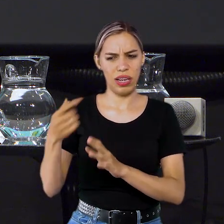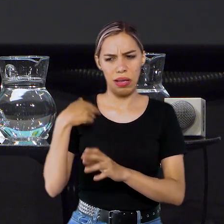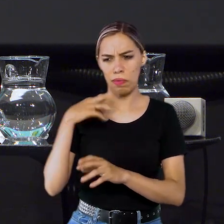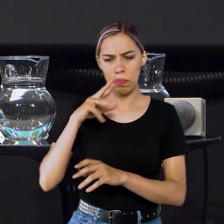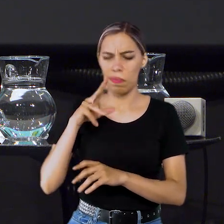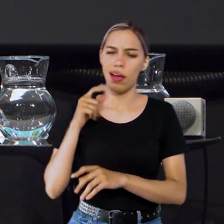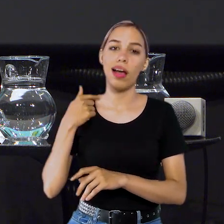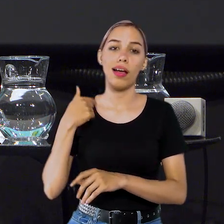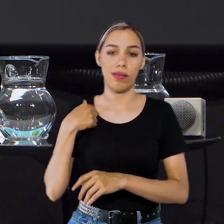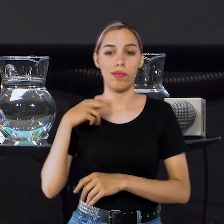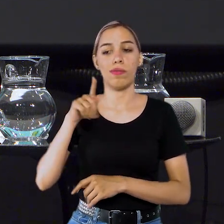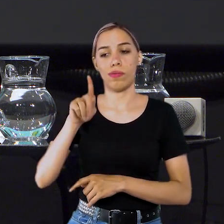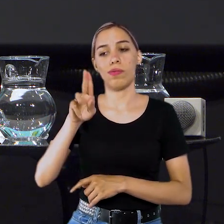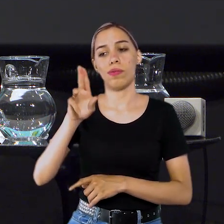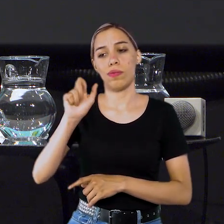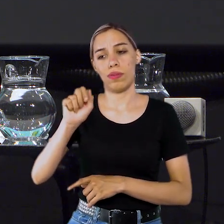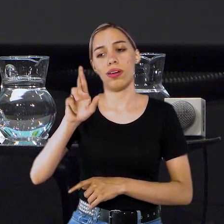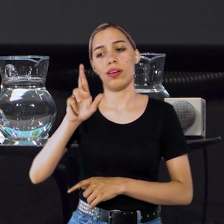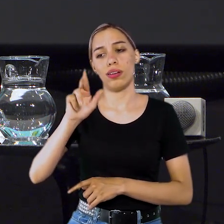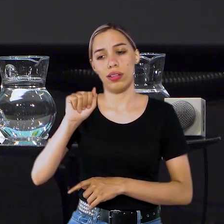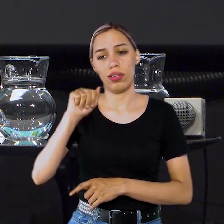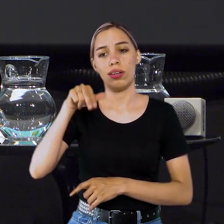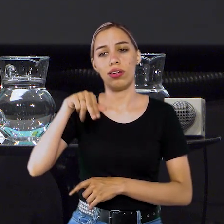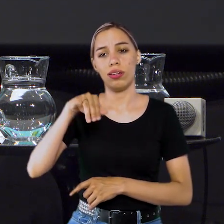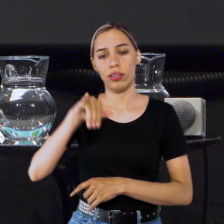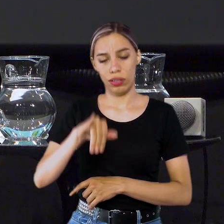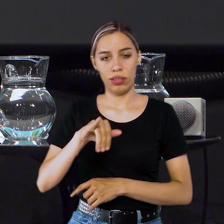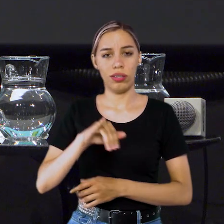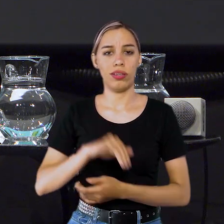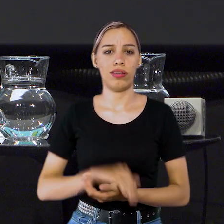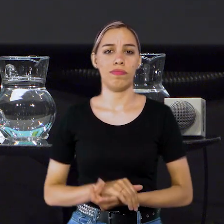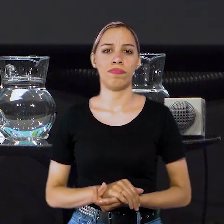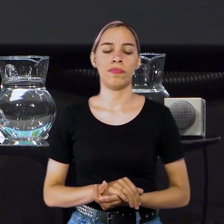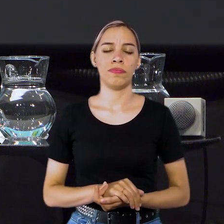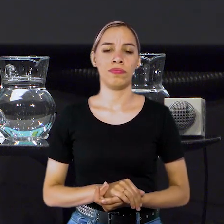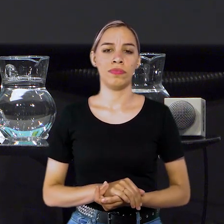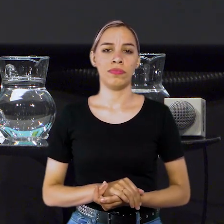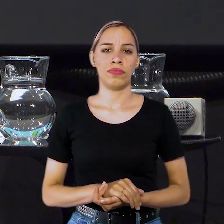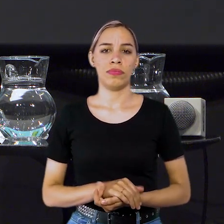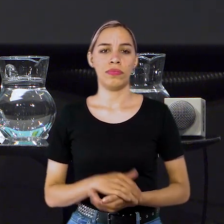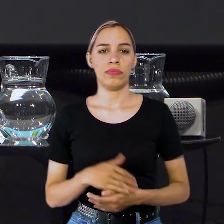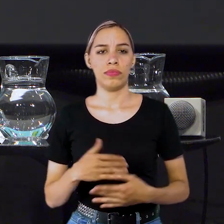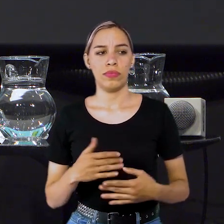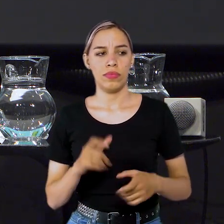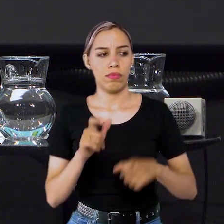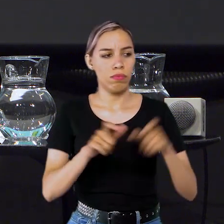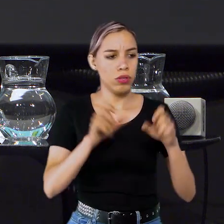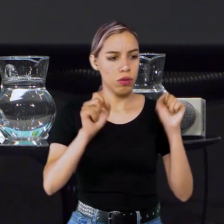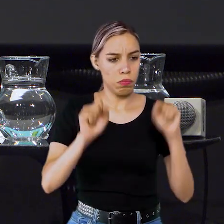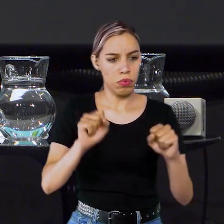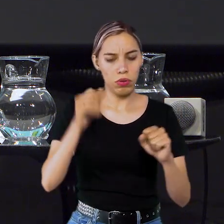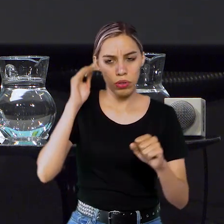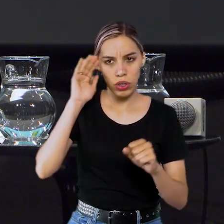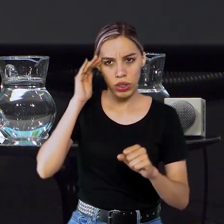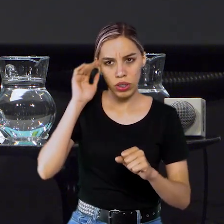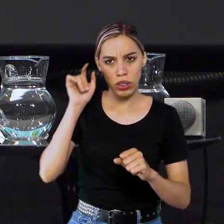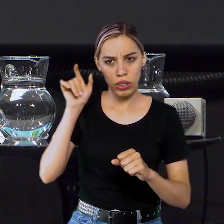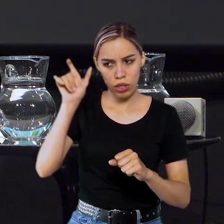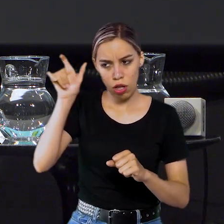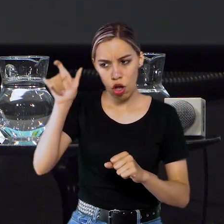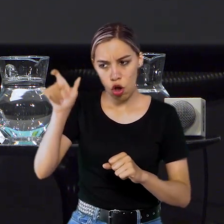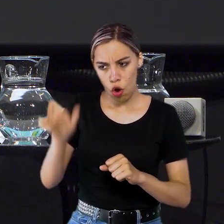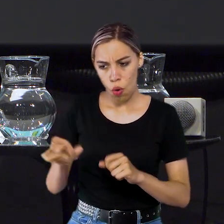o mundo do Juruá, né? Para que possa entender realmente